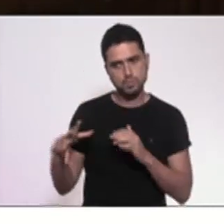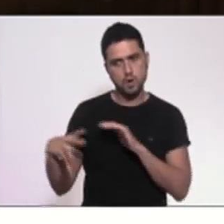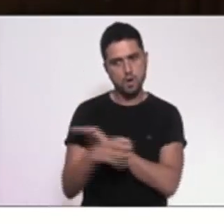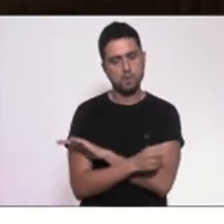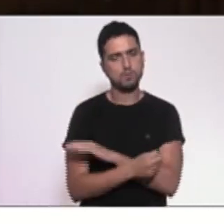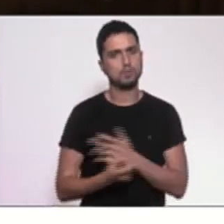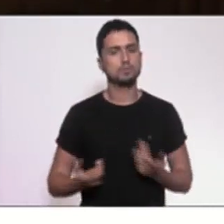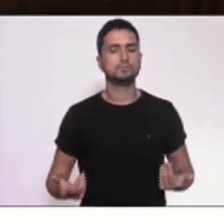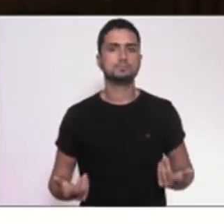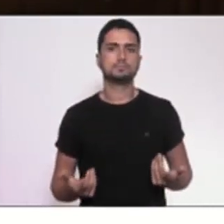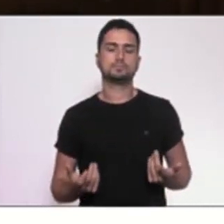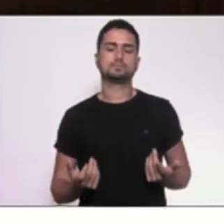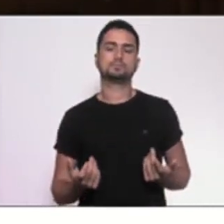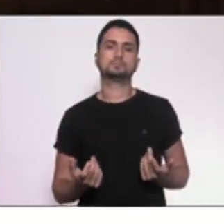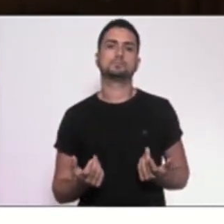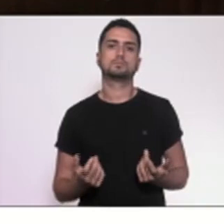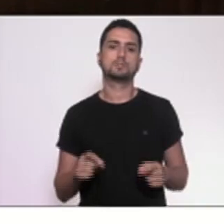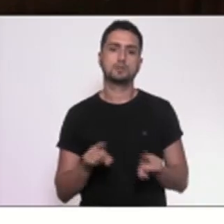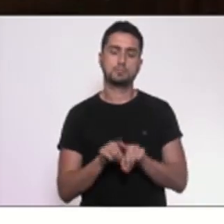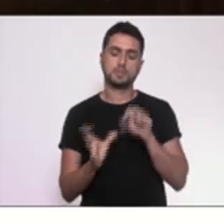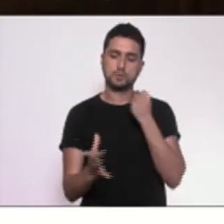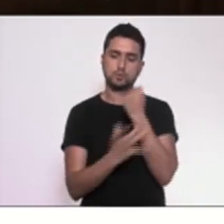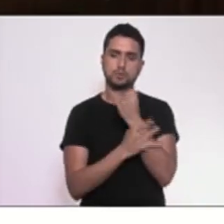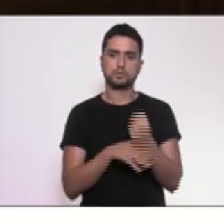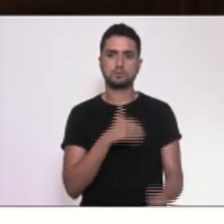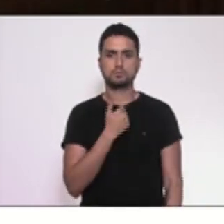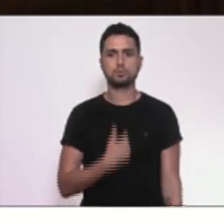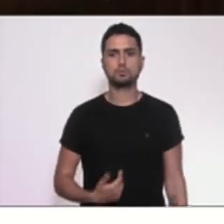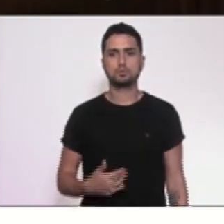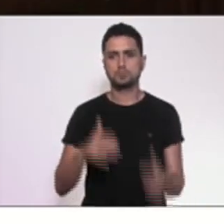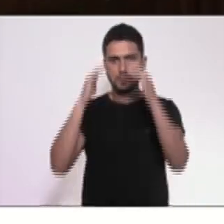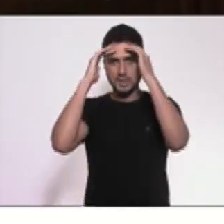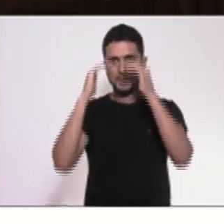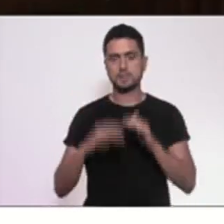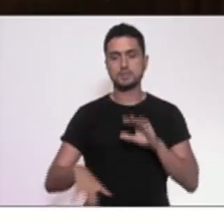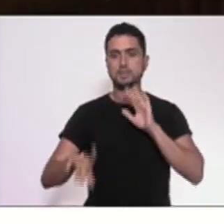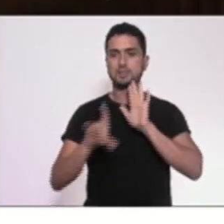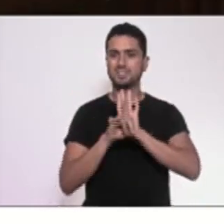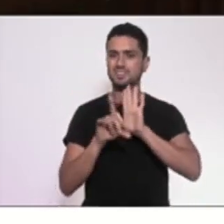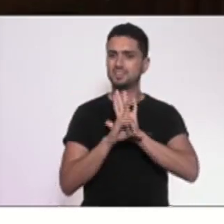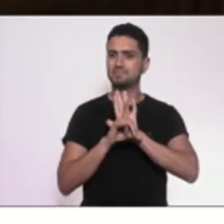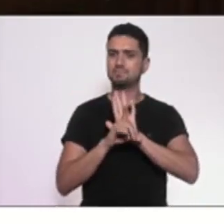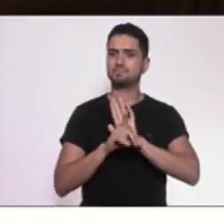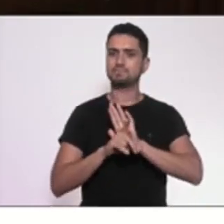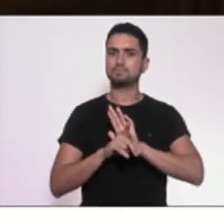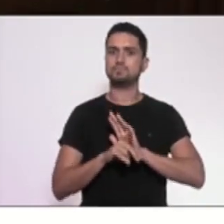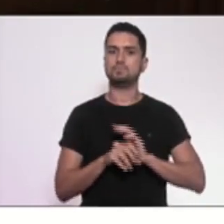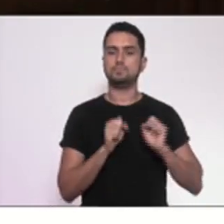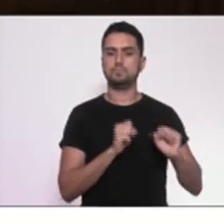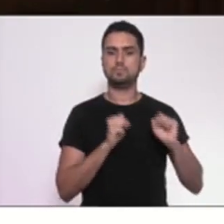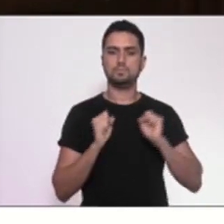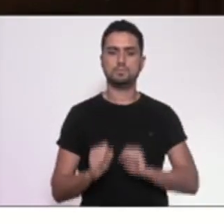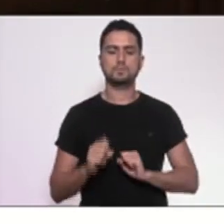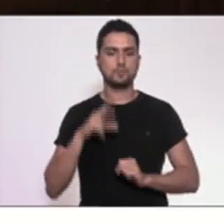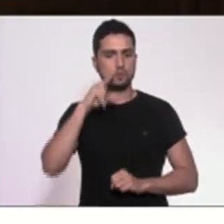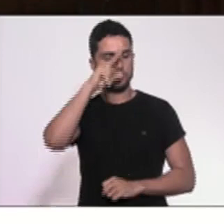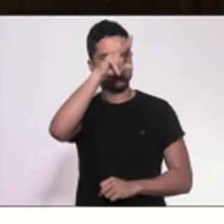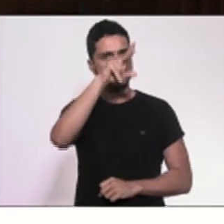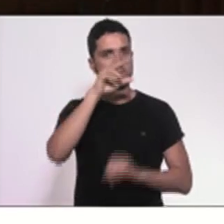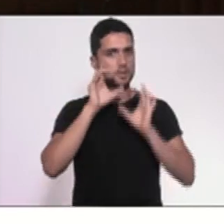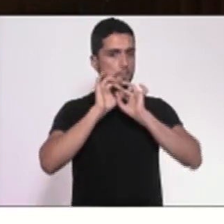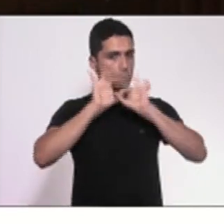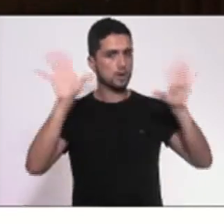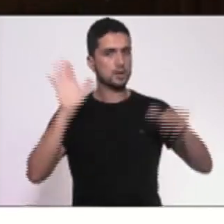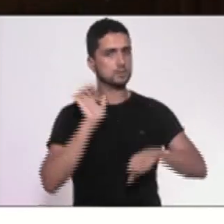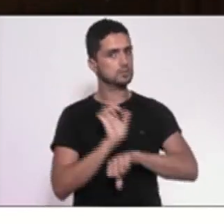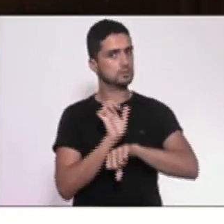segurança pública, para que elas ajam dentro da lei, fortalecendo o Estado democrático de direito e não